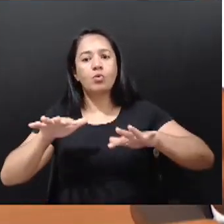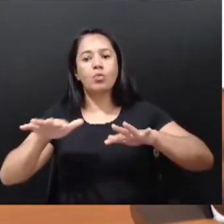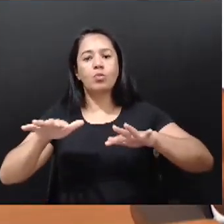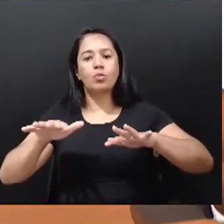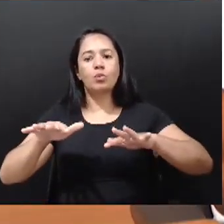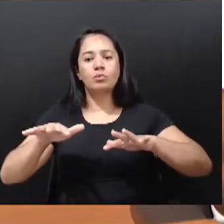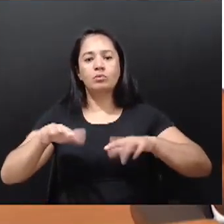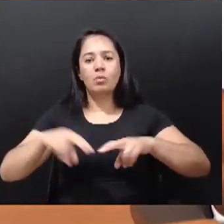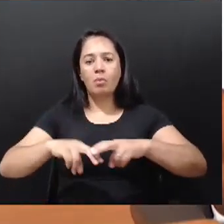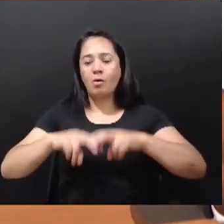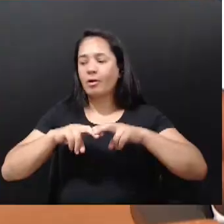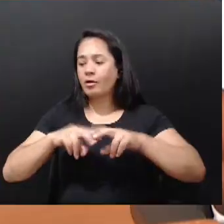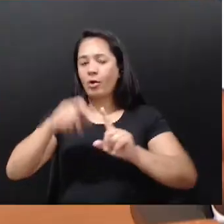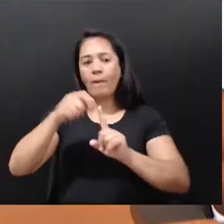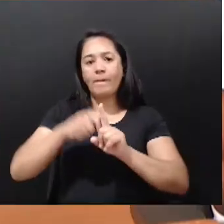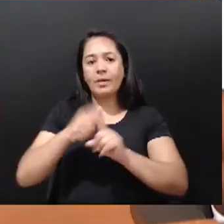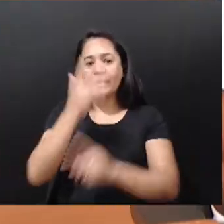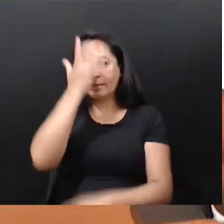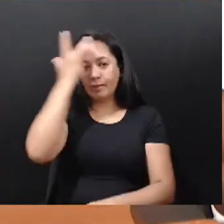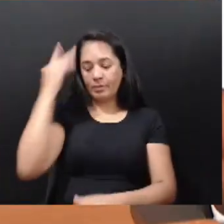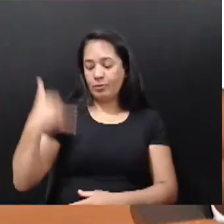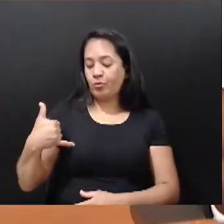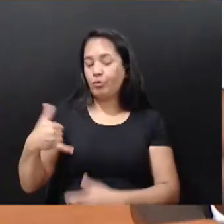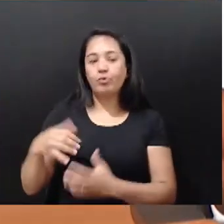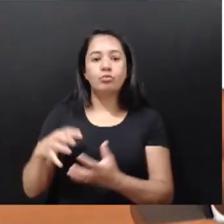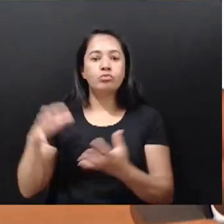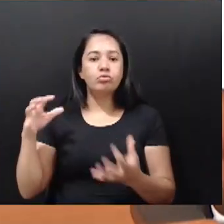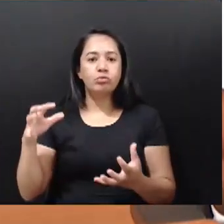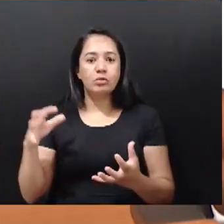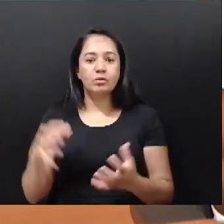da pessoa idosa. Eu acho que é uma das